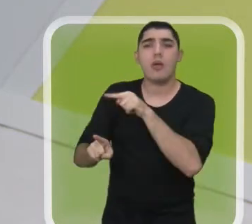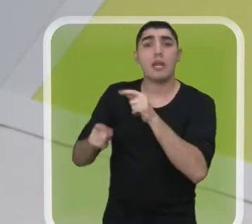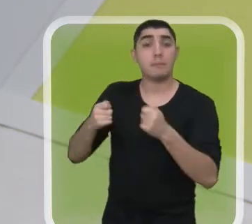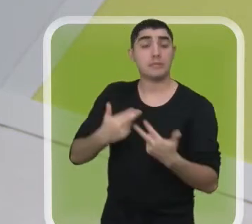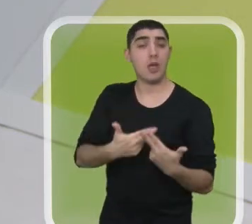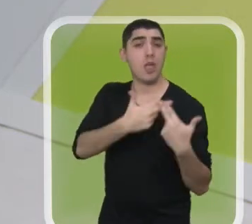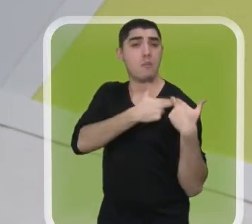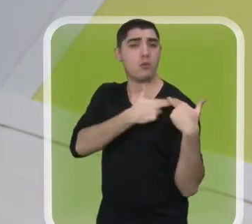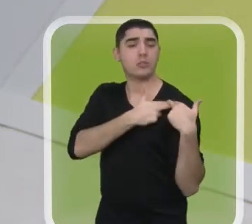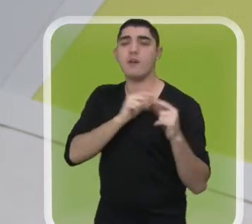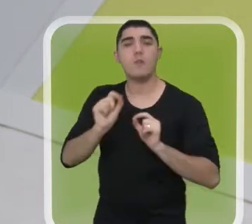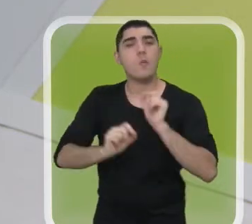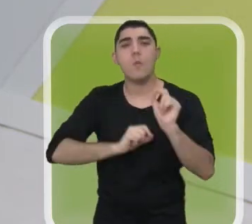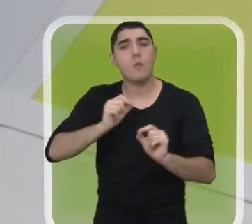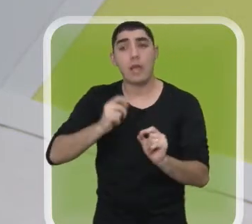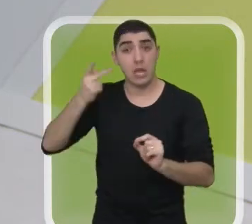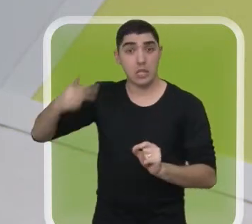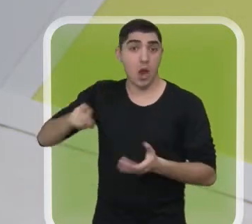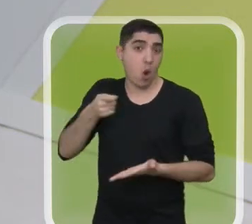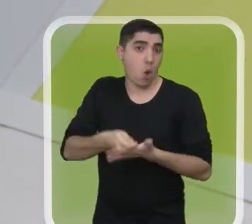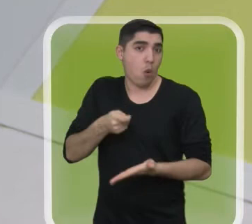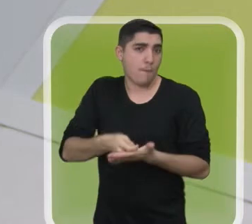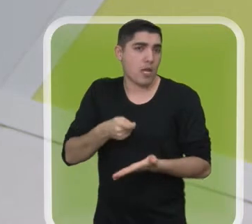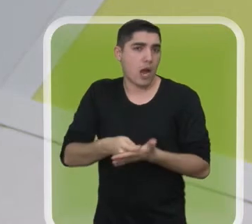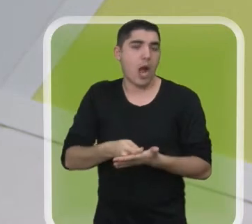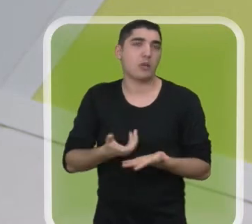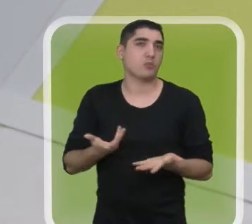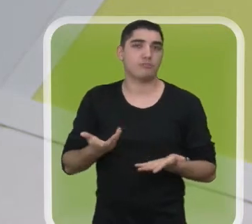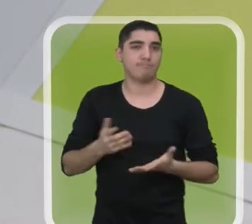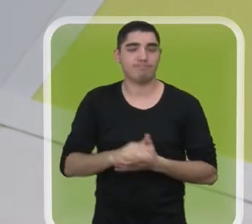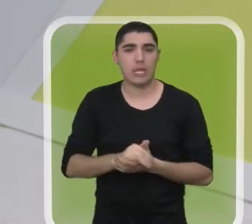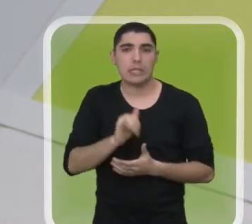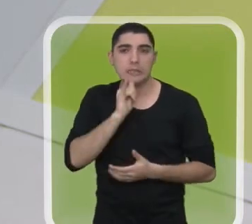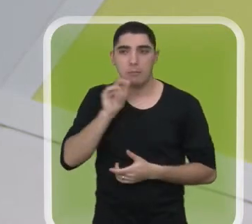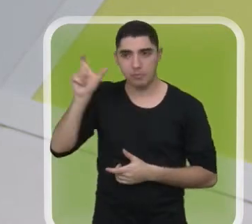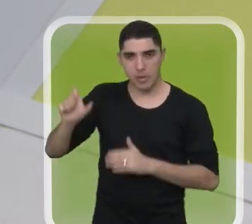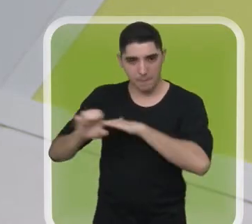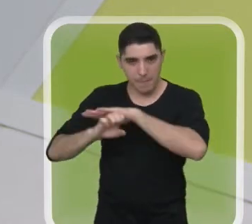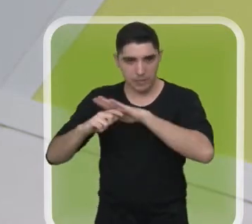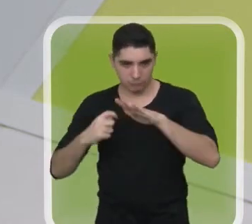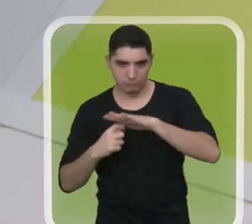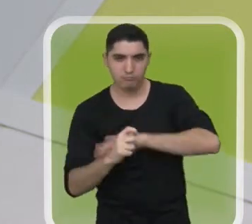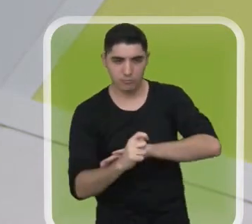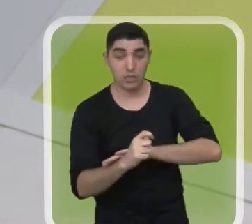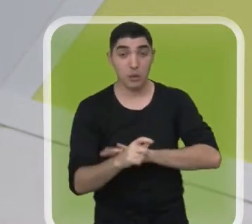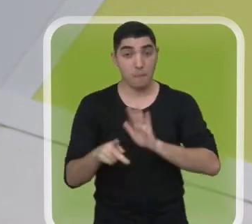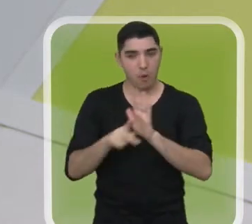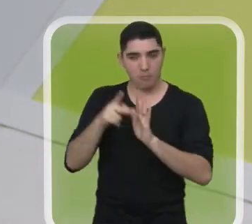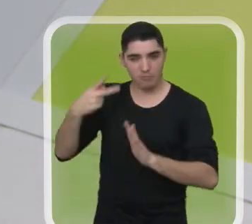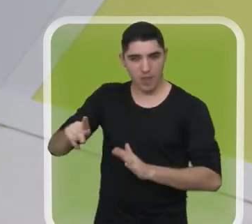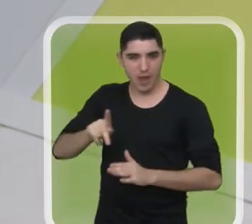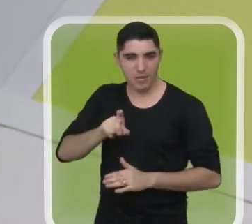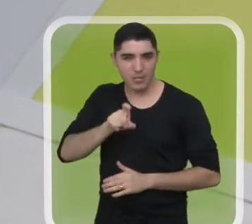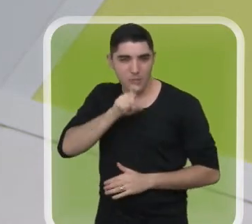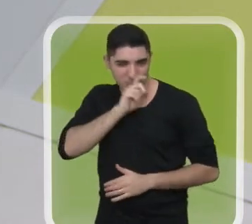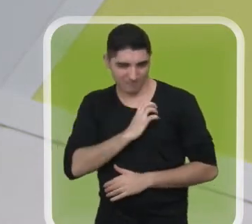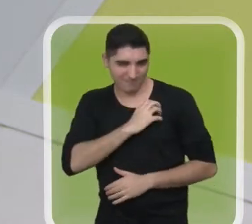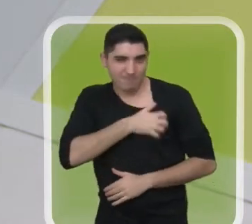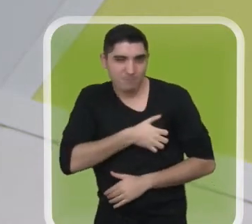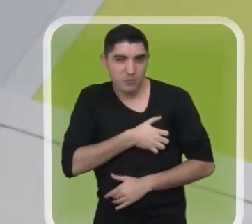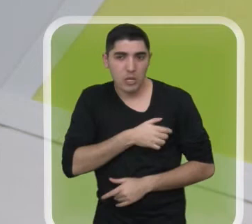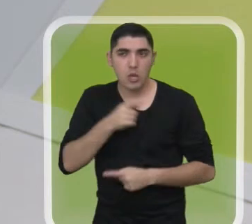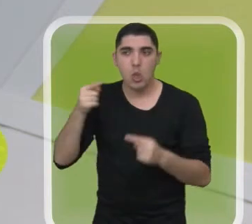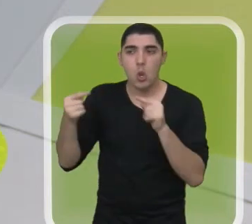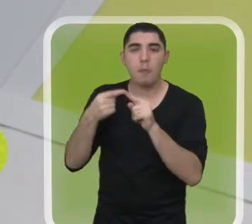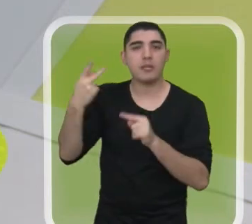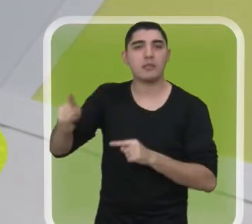e obrigações terá o investidor da SAF e o próprio clube com a SAF sacramentada, um investidor no